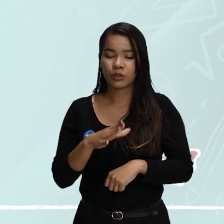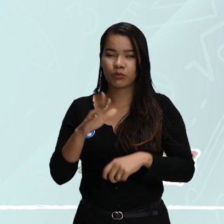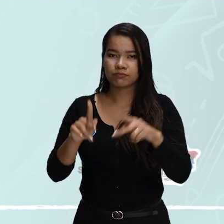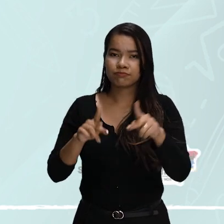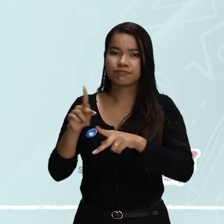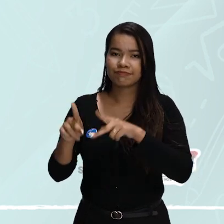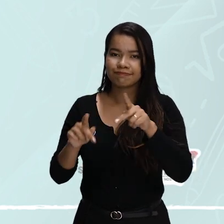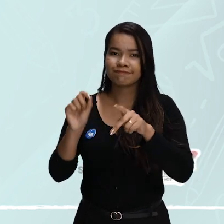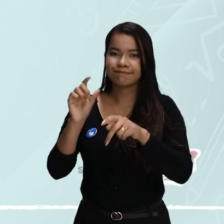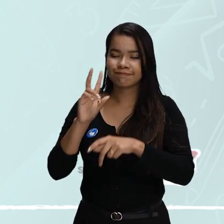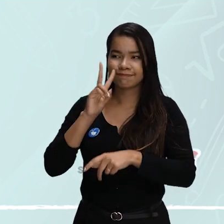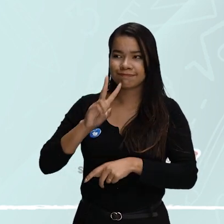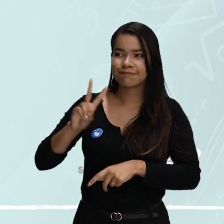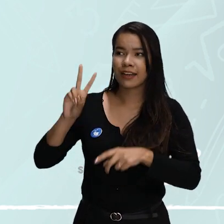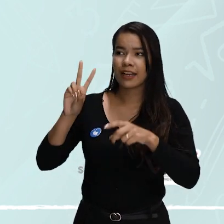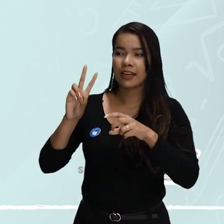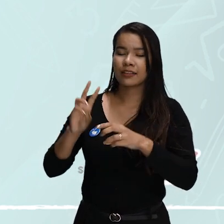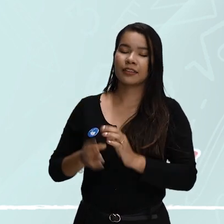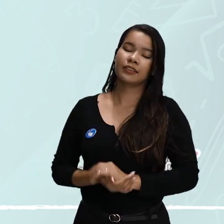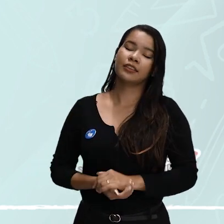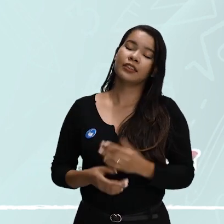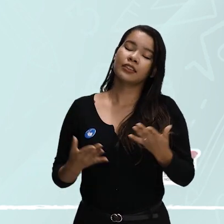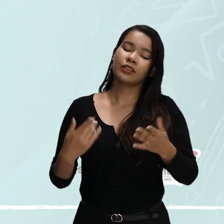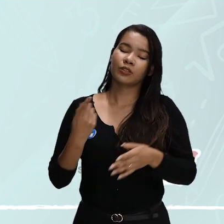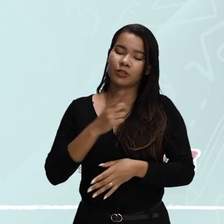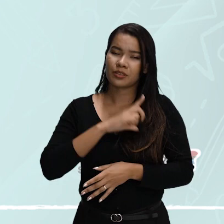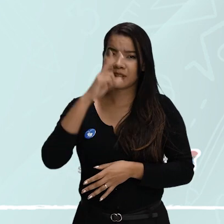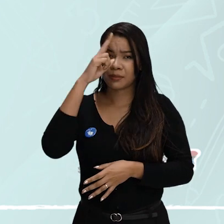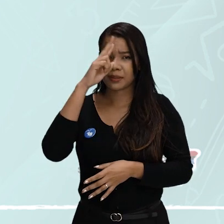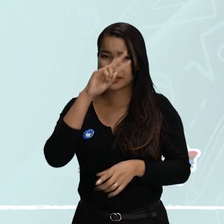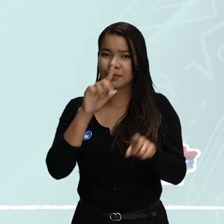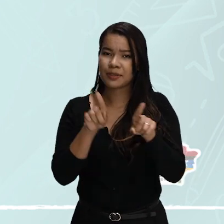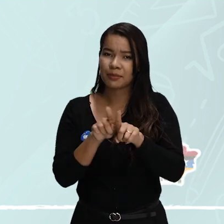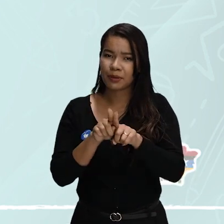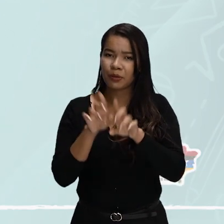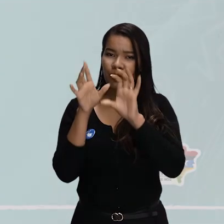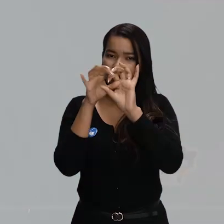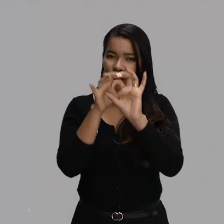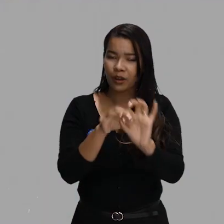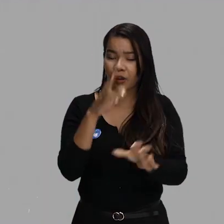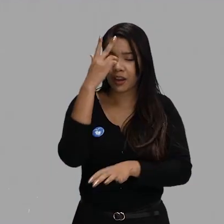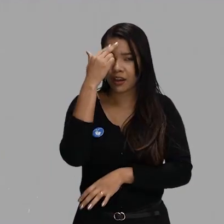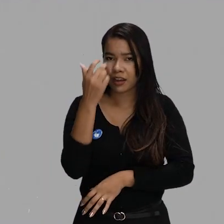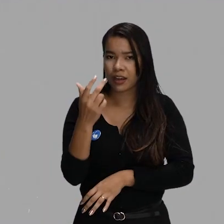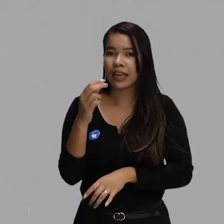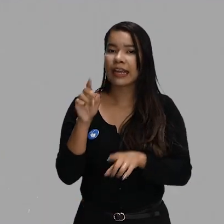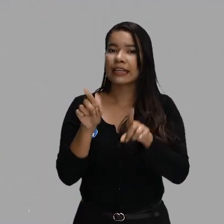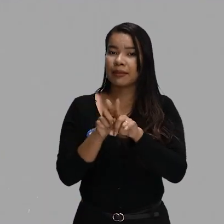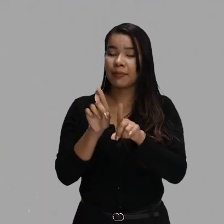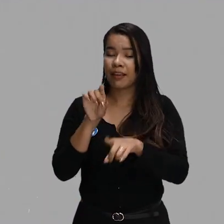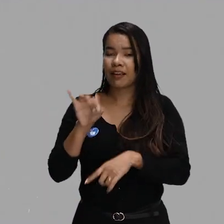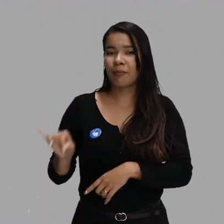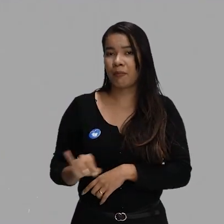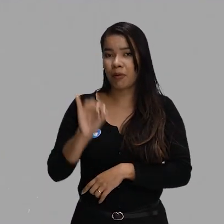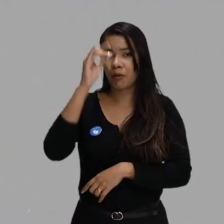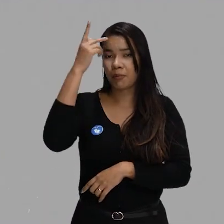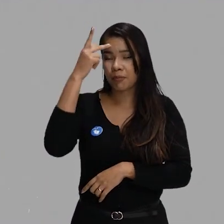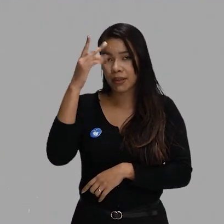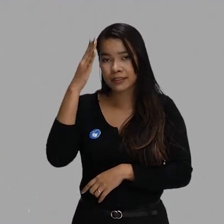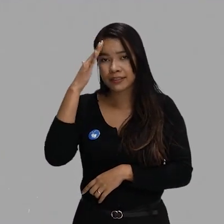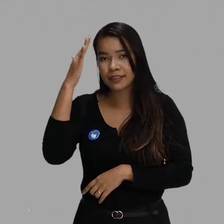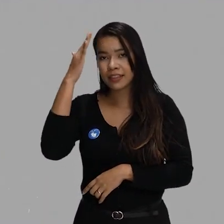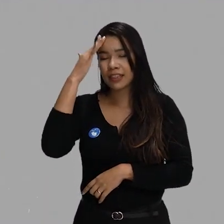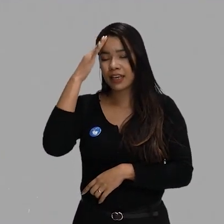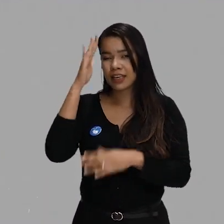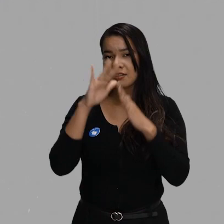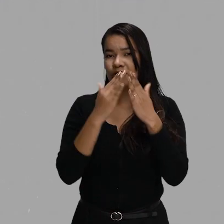aqui nós vamos lembrar também que o contexto histórico é muito importante para compreender as escolas literárias,